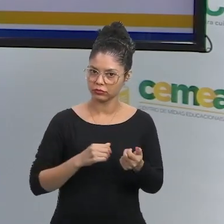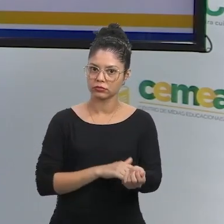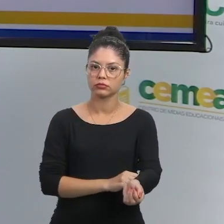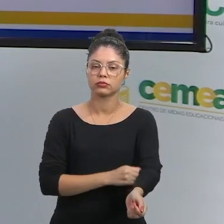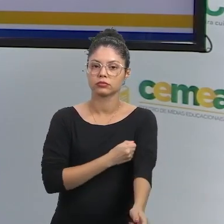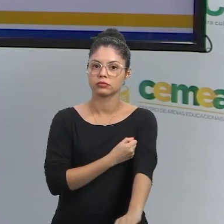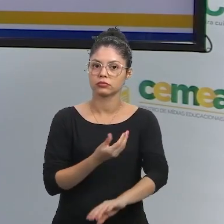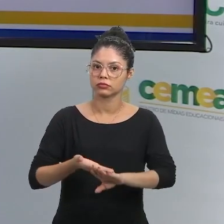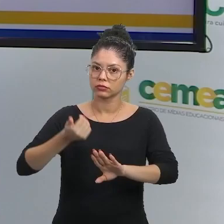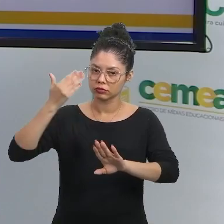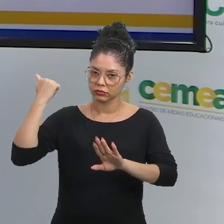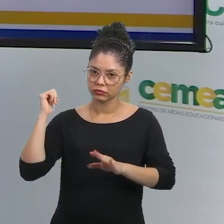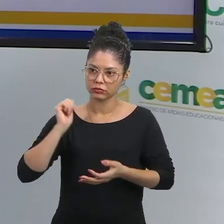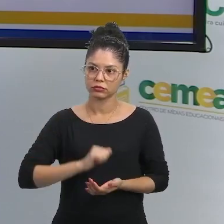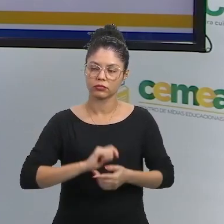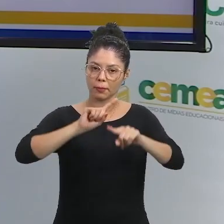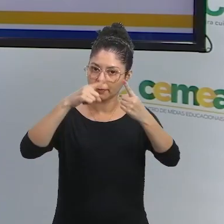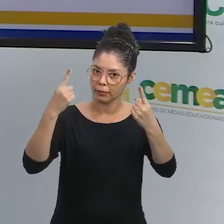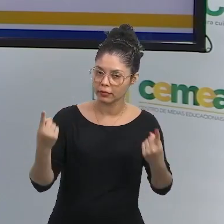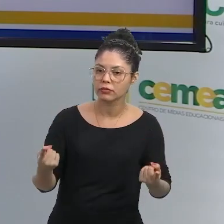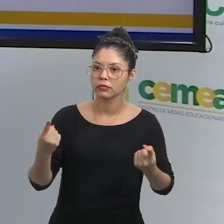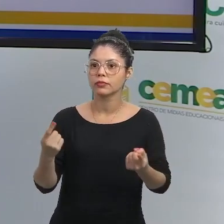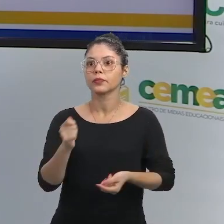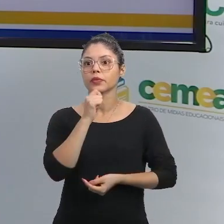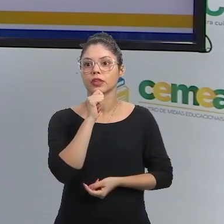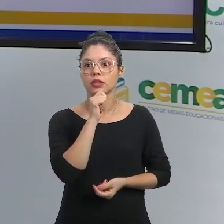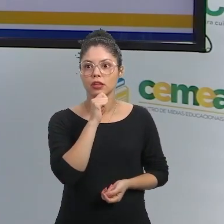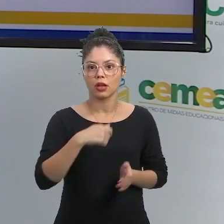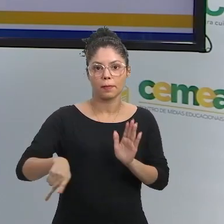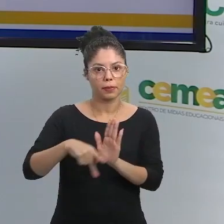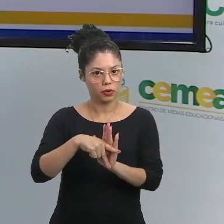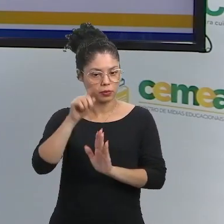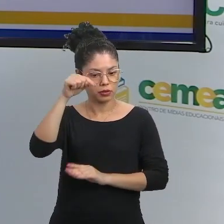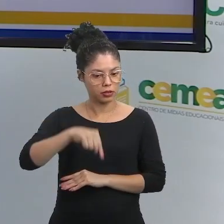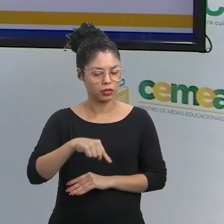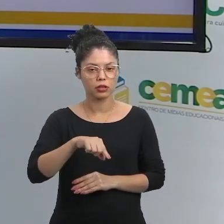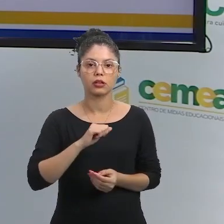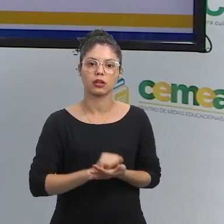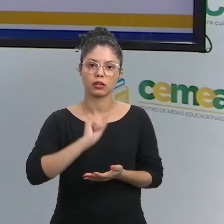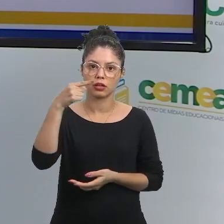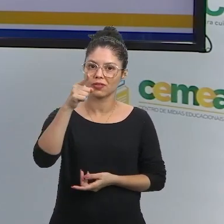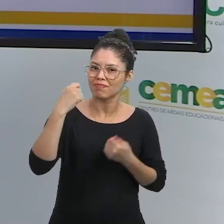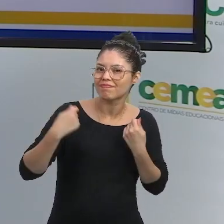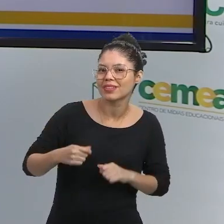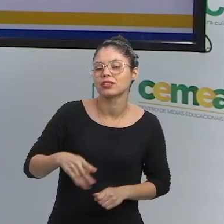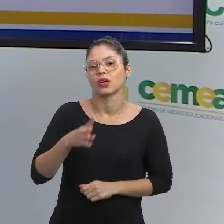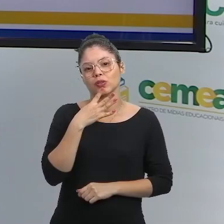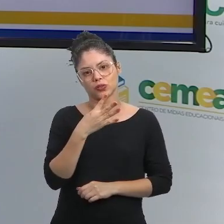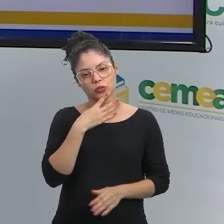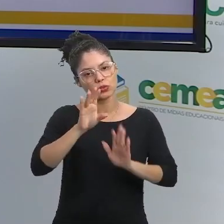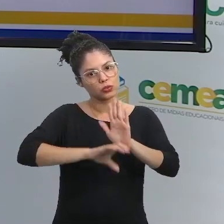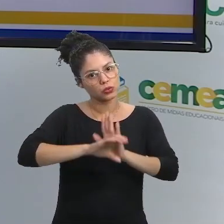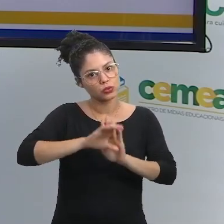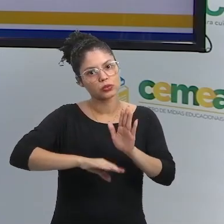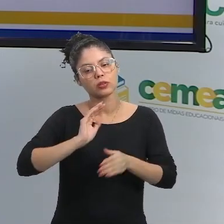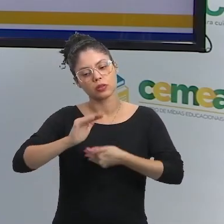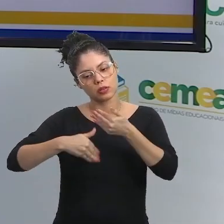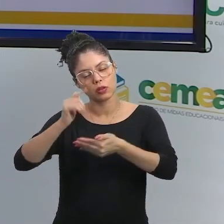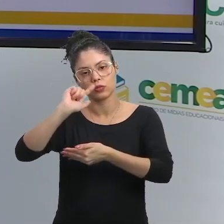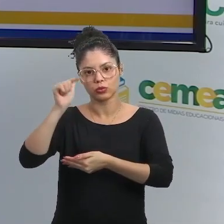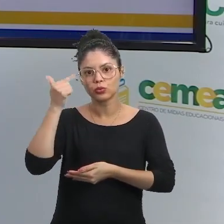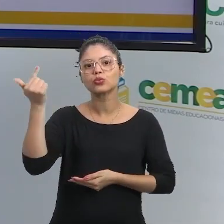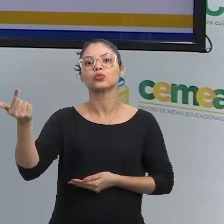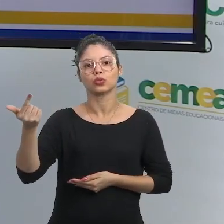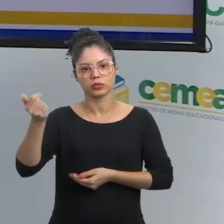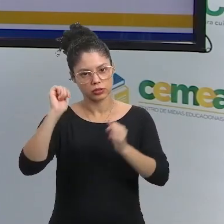edições anteriores. Mas, apesar de não cair especificamente aquilo, você precisa conhecer esse conteúdo para desenrolar